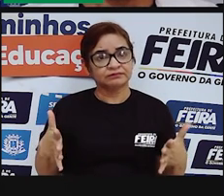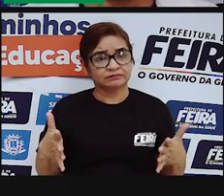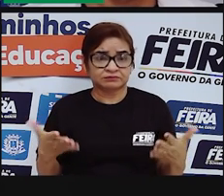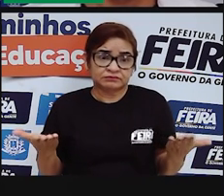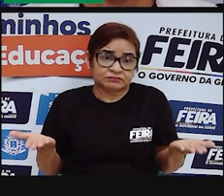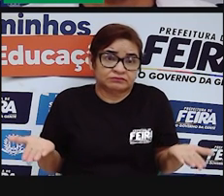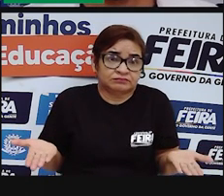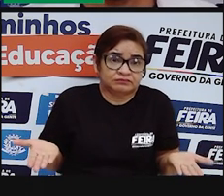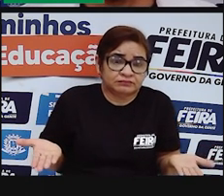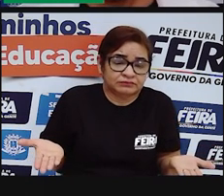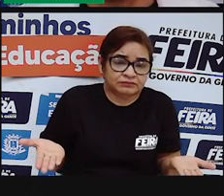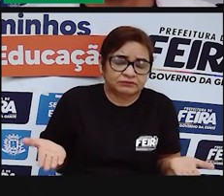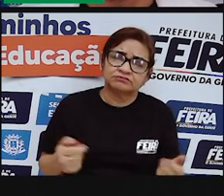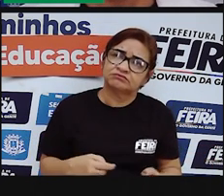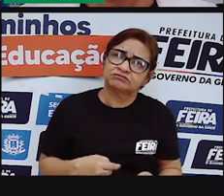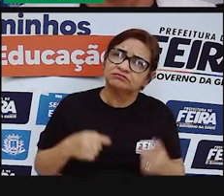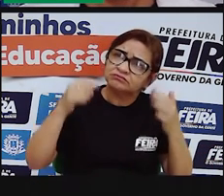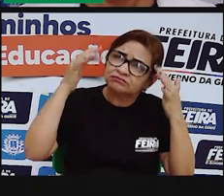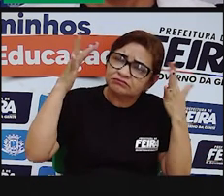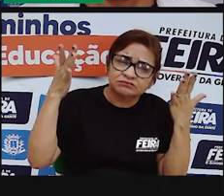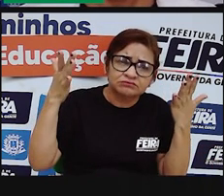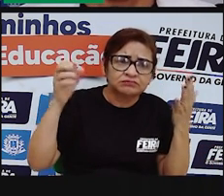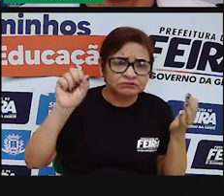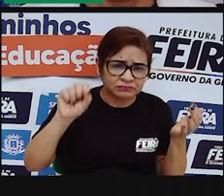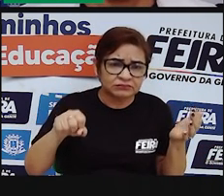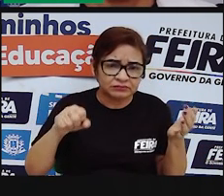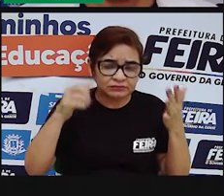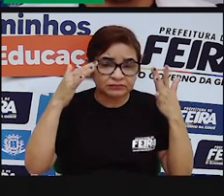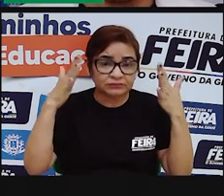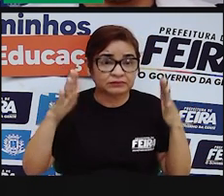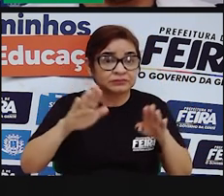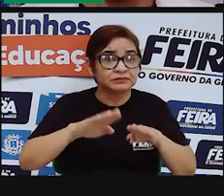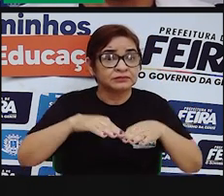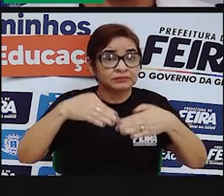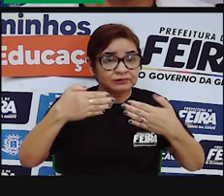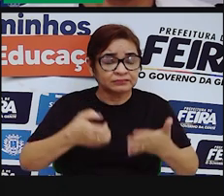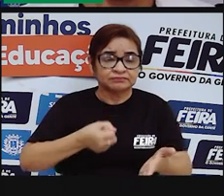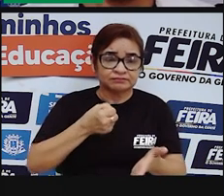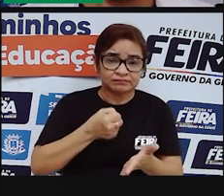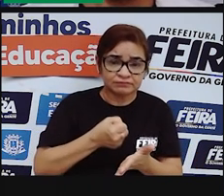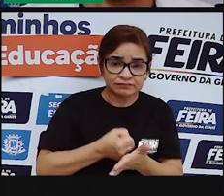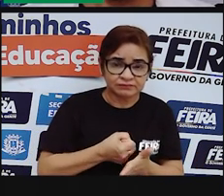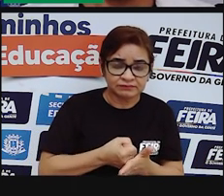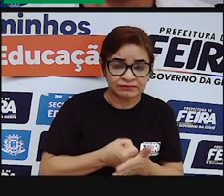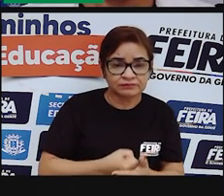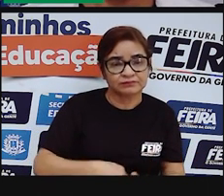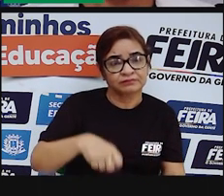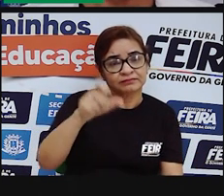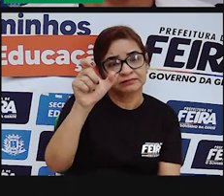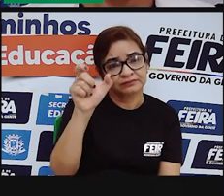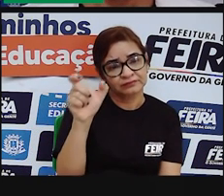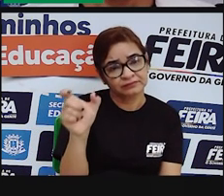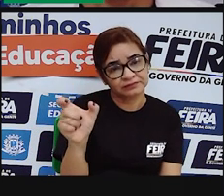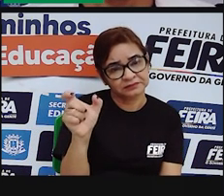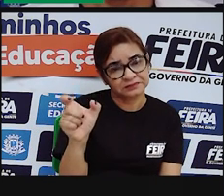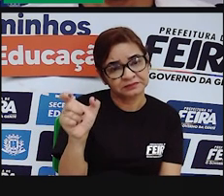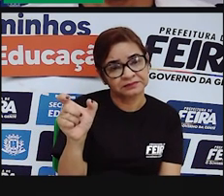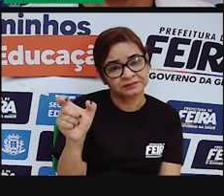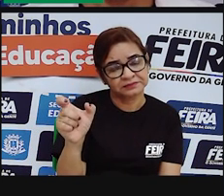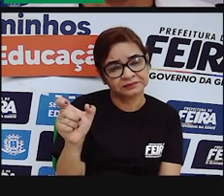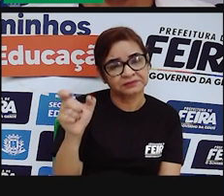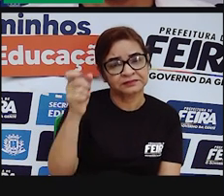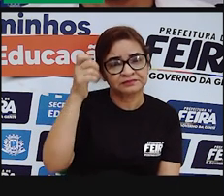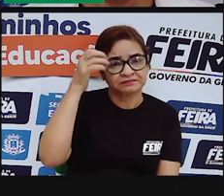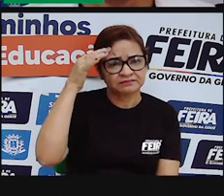eu sonhei, é claro que eu sonhei sonhos. Mas para enfatizar, o autor fala, se expressou dessa forma.